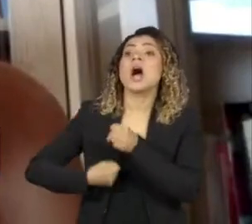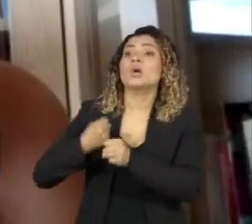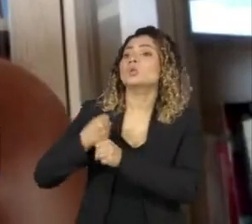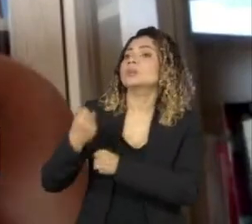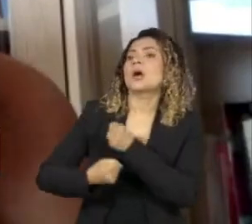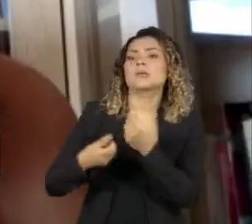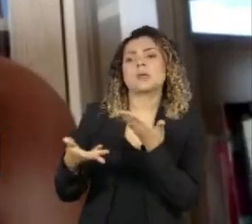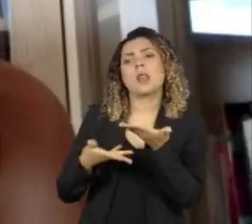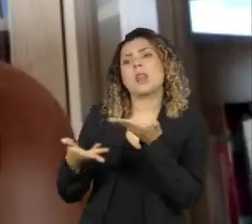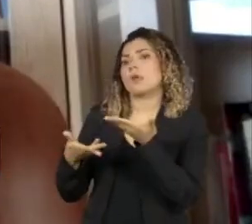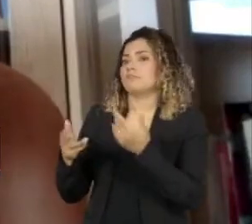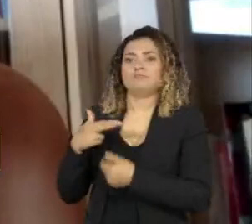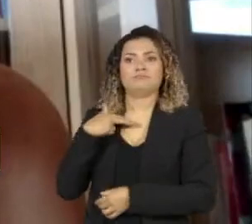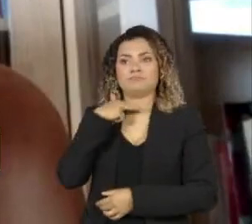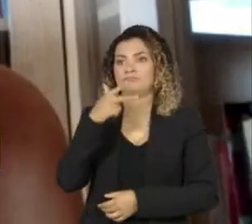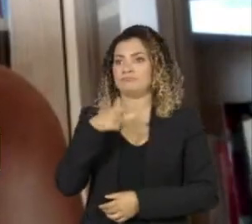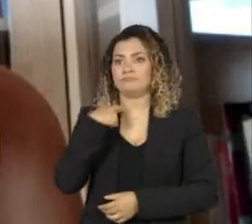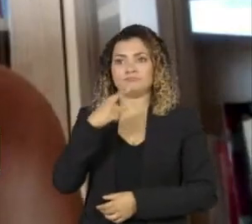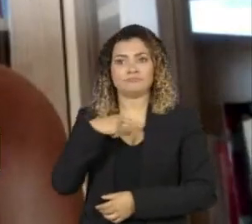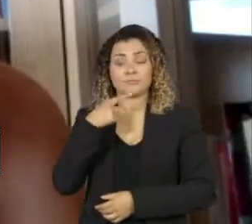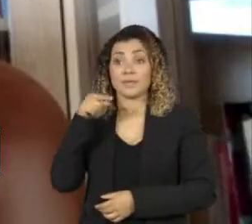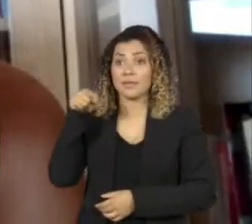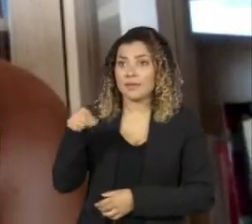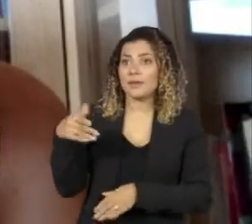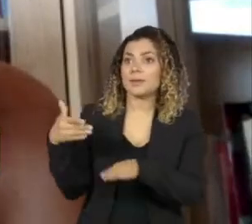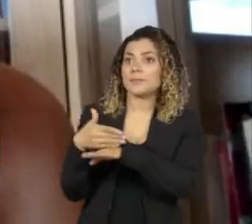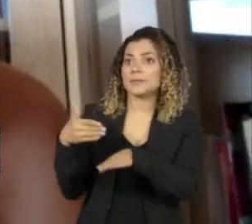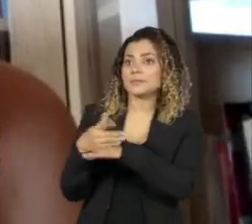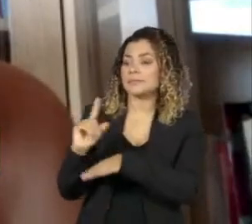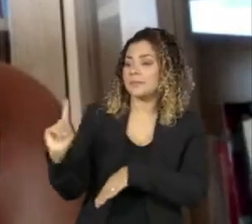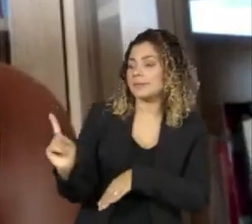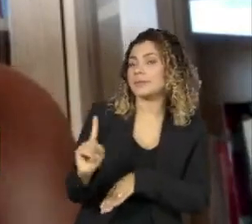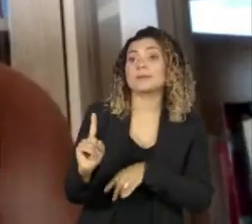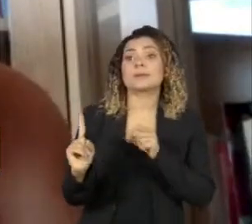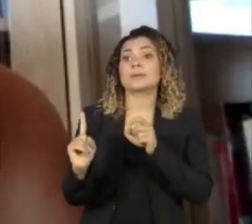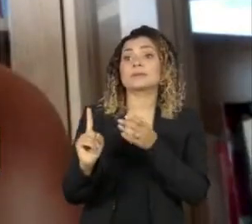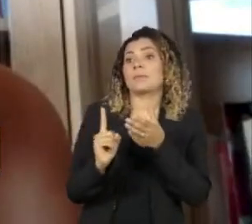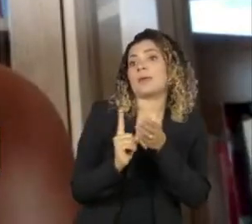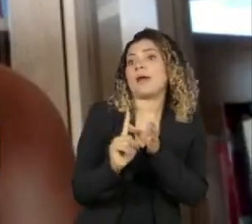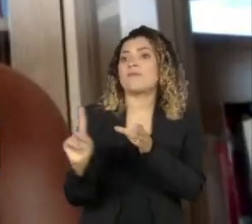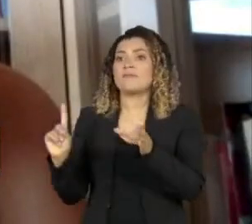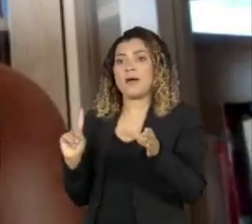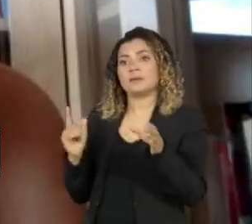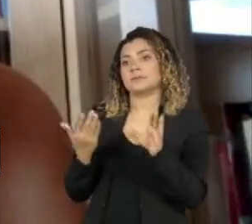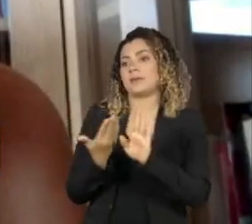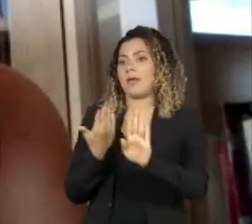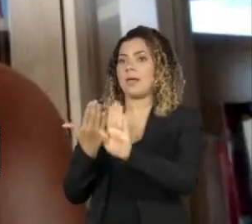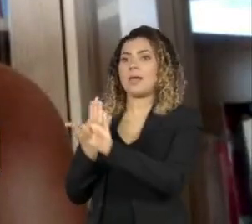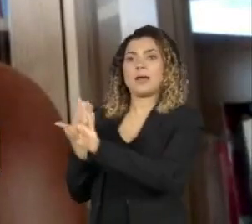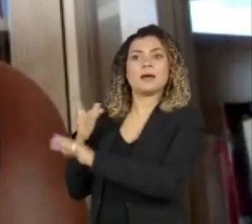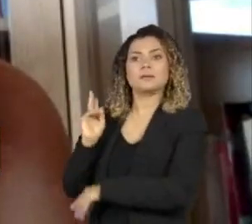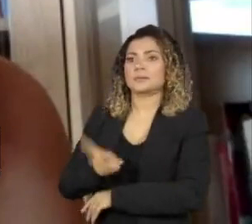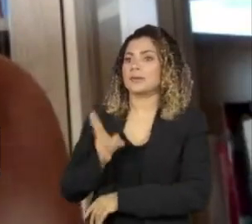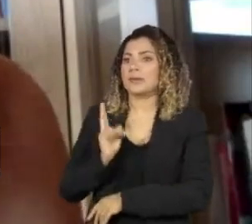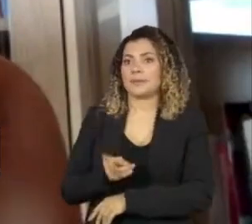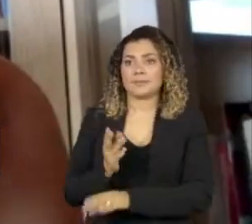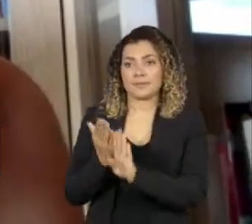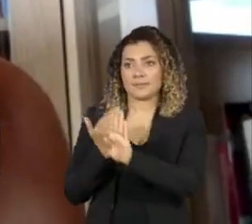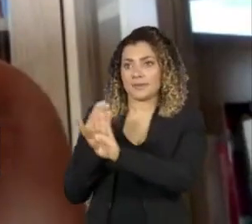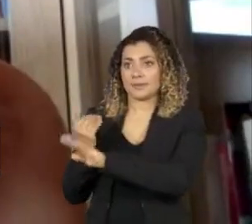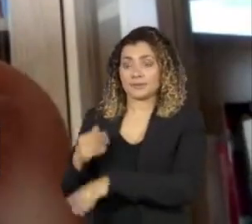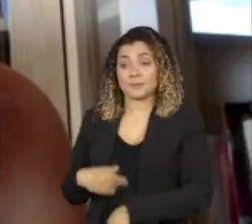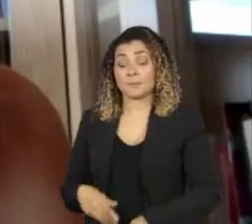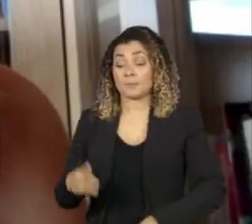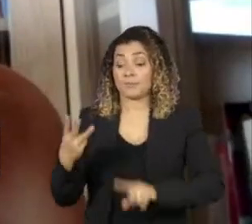Então, os grupos aos quais ele participa, eles se acabam, as pessoas se afastam dele. E o